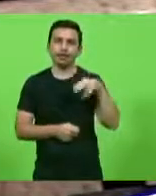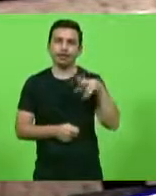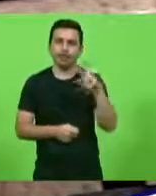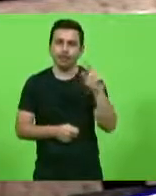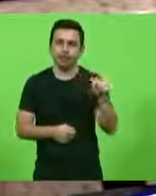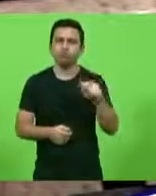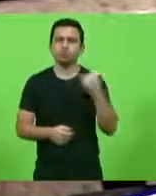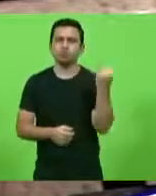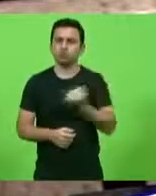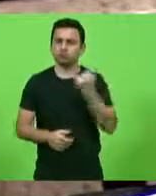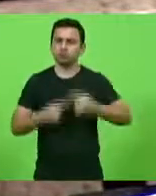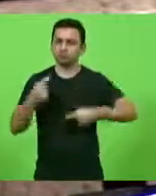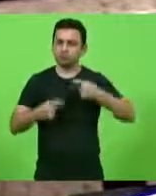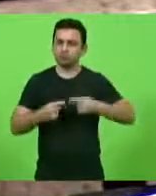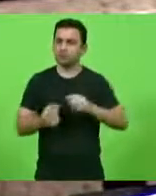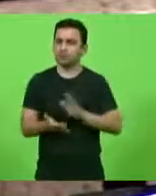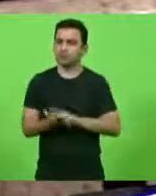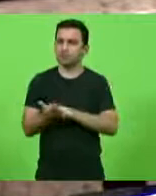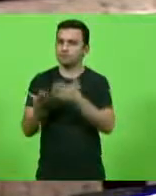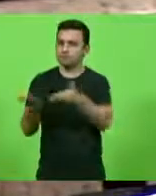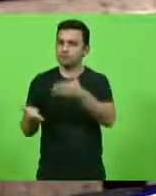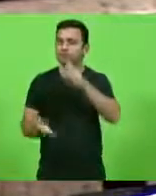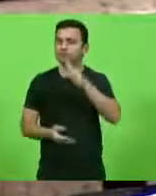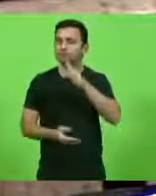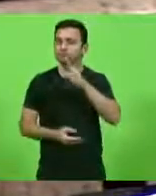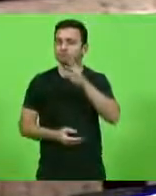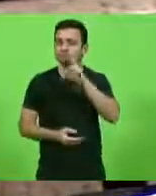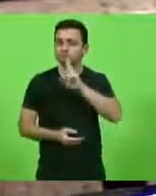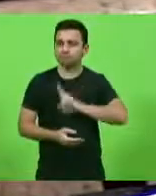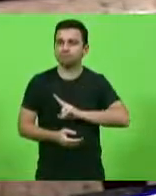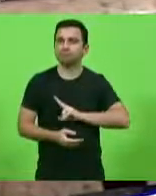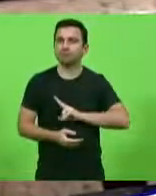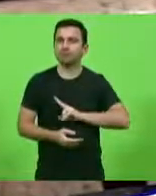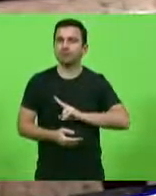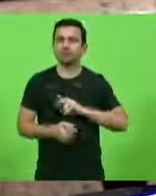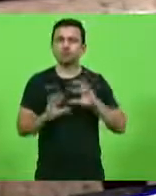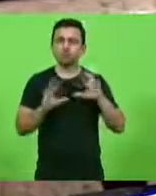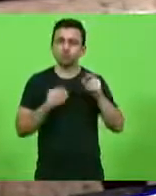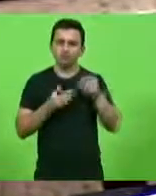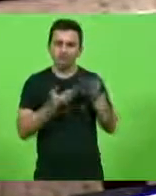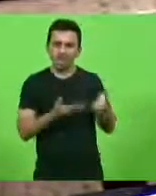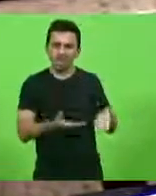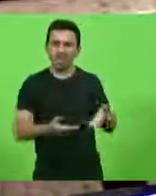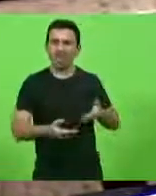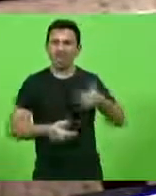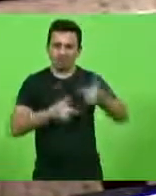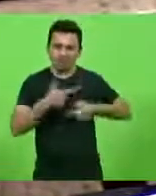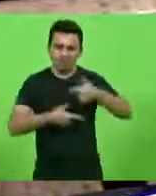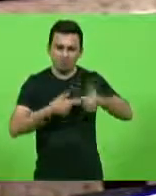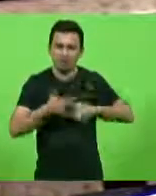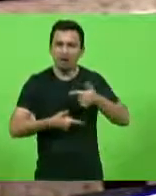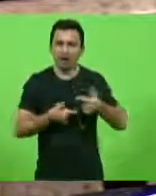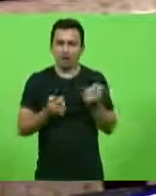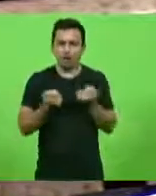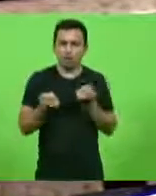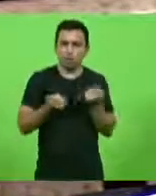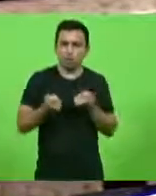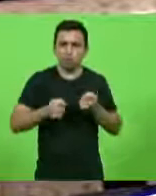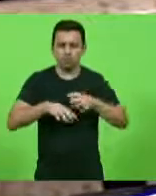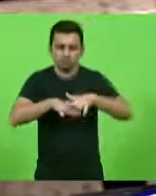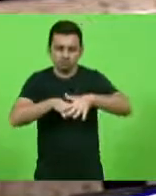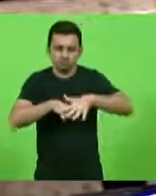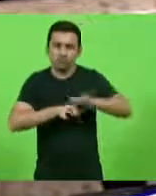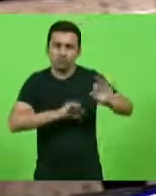importante, o debate. Parabéns, deputado Ivan. O pescador se prepara o ano inteiro, investe a grana, a economia nas redes, consertando, se